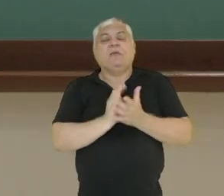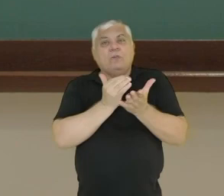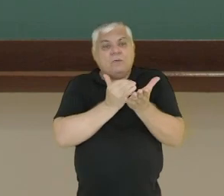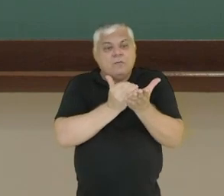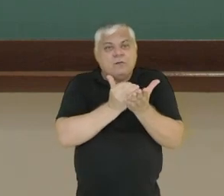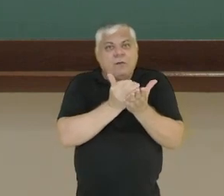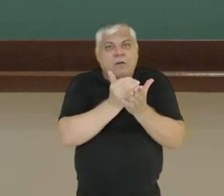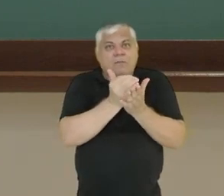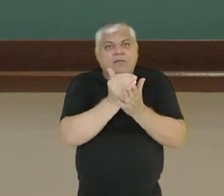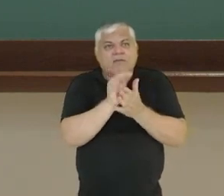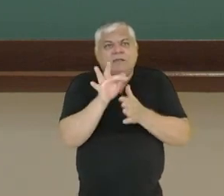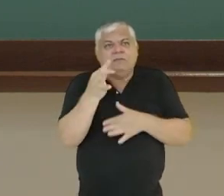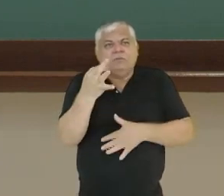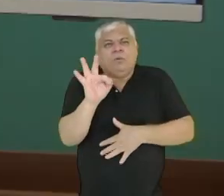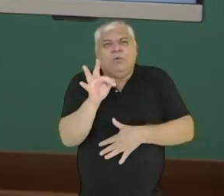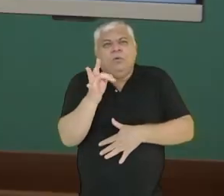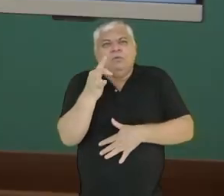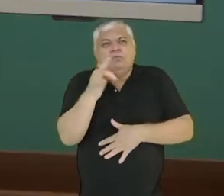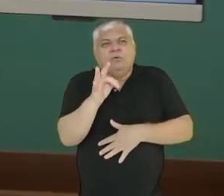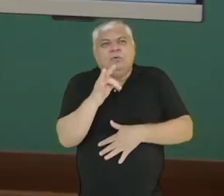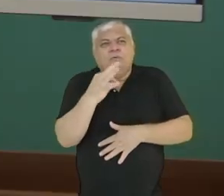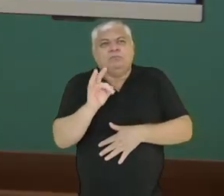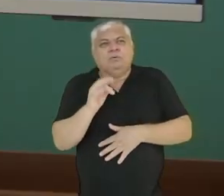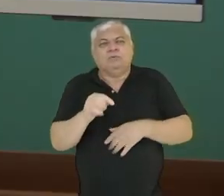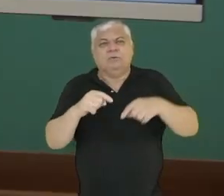a dilatação, esse